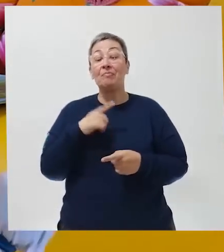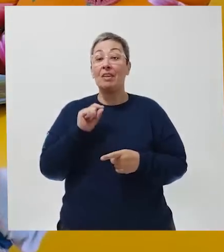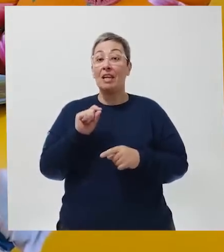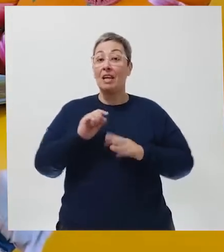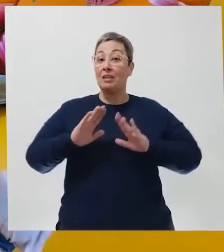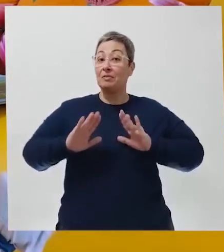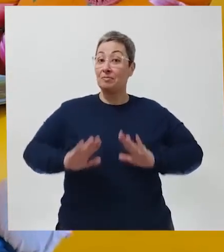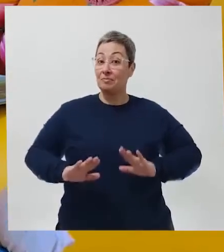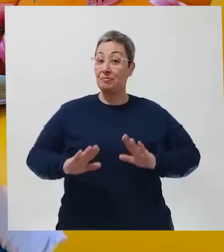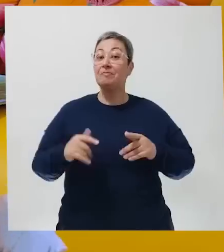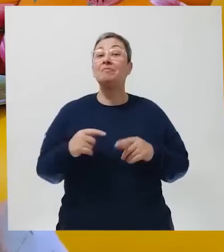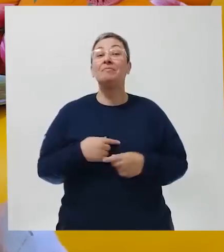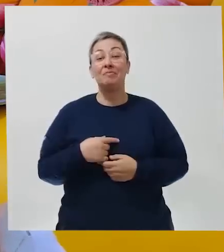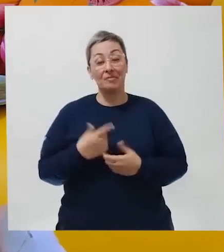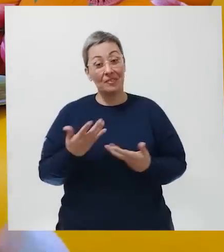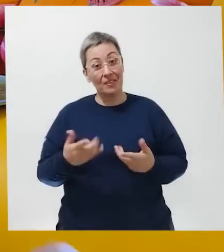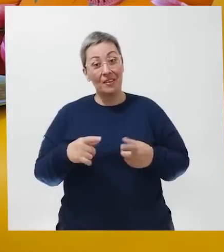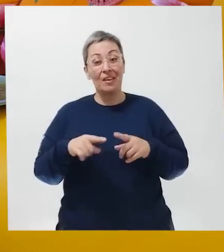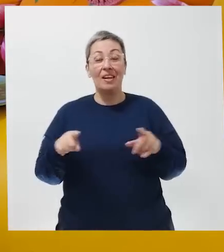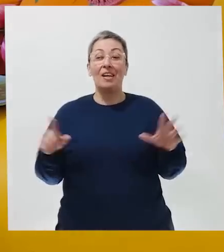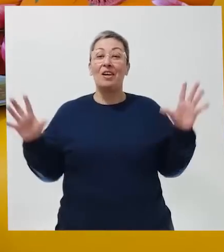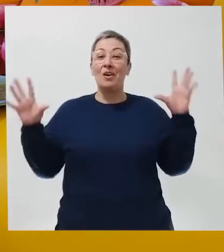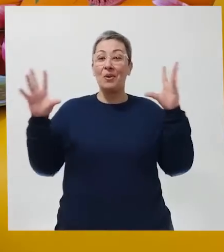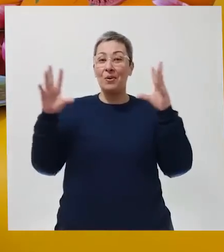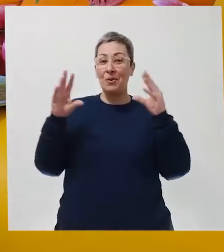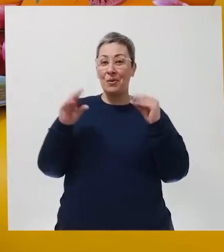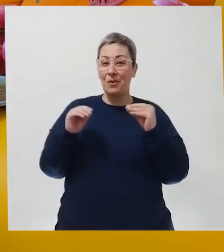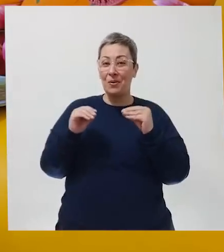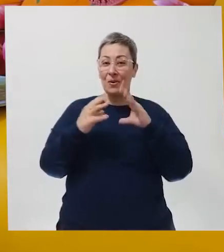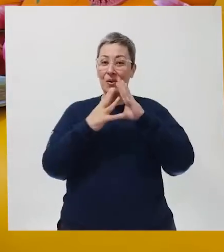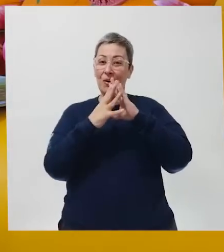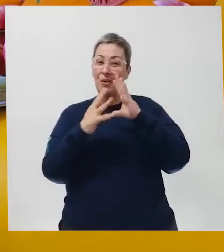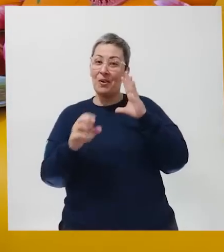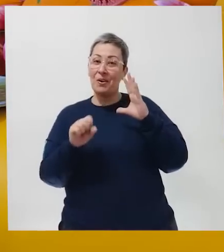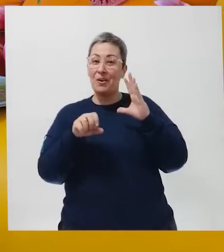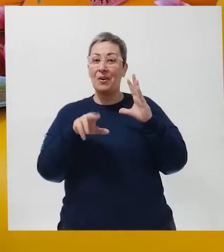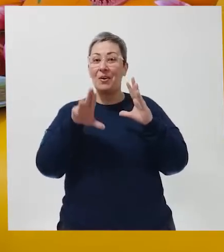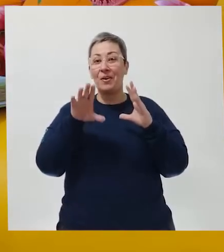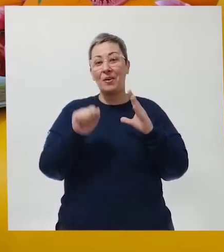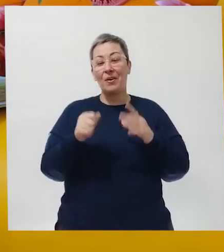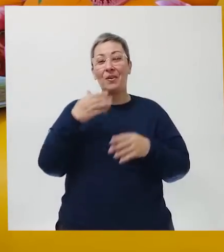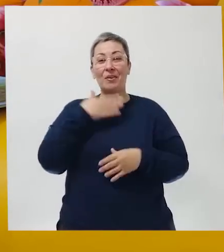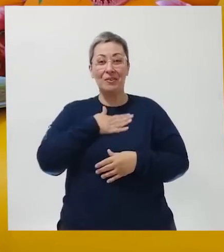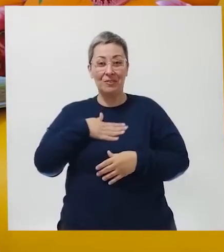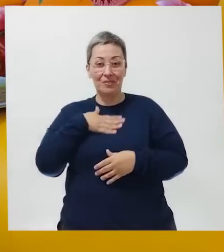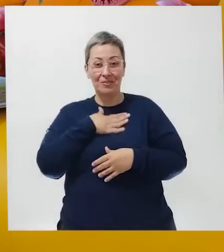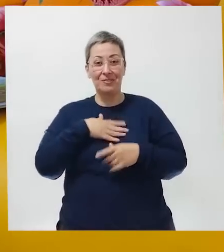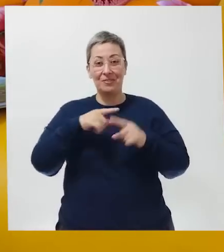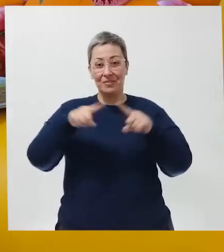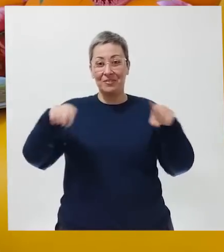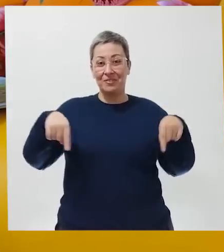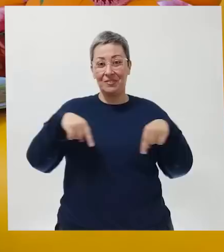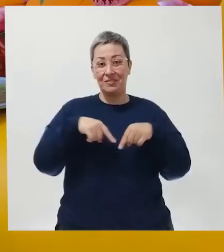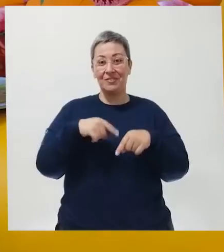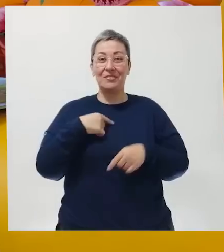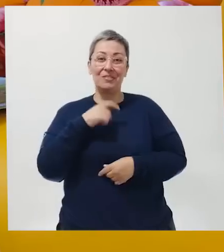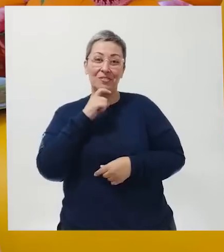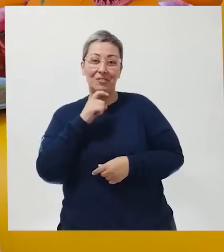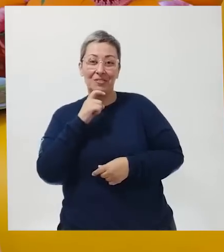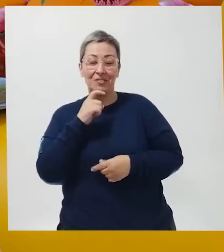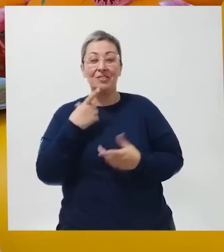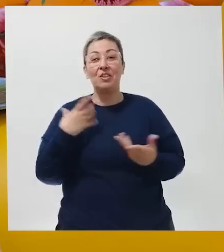Ele tá lá. E a gente então permanece aqui nessa sombrinha gostosa dessa sala